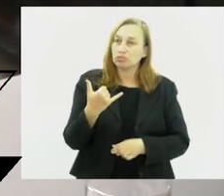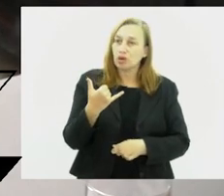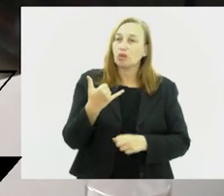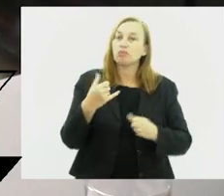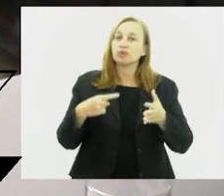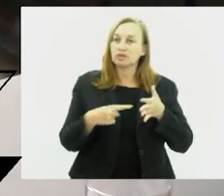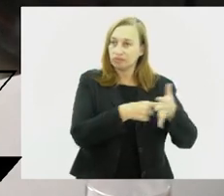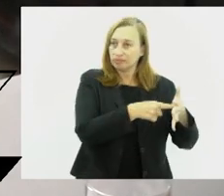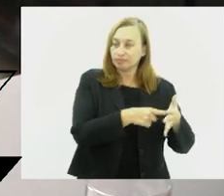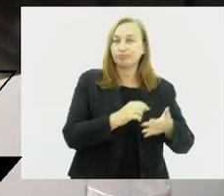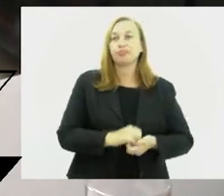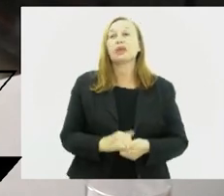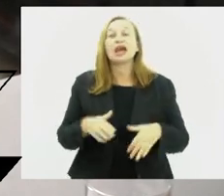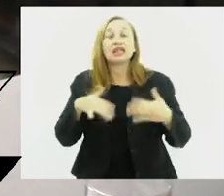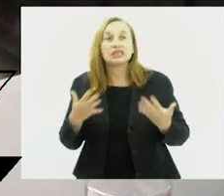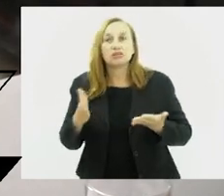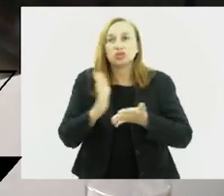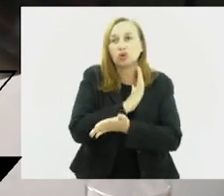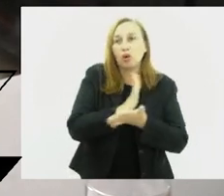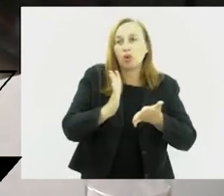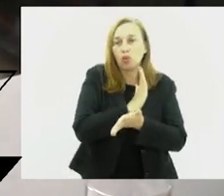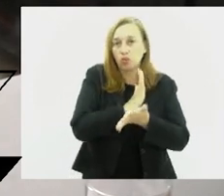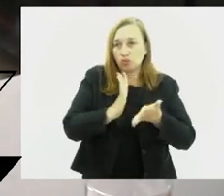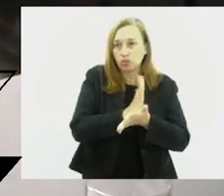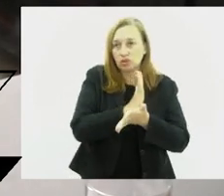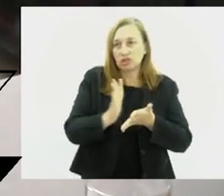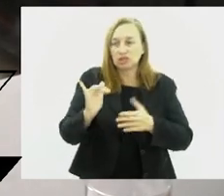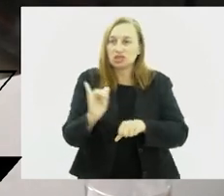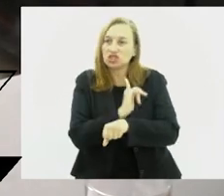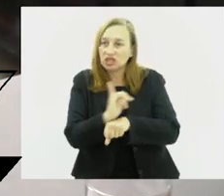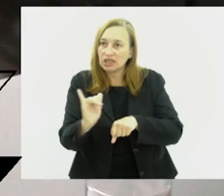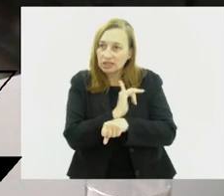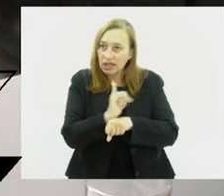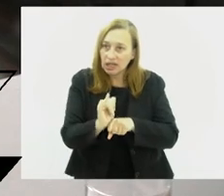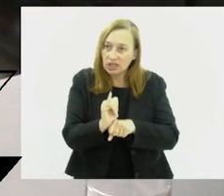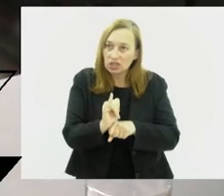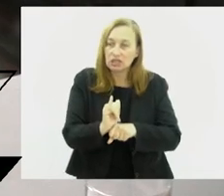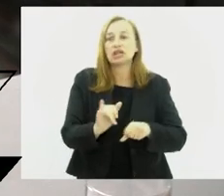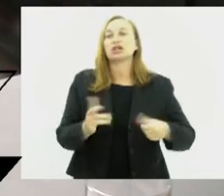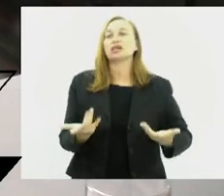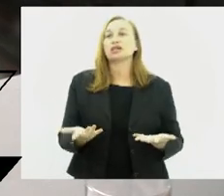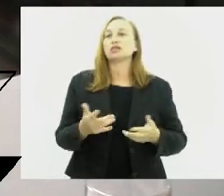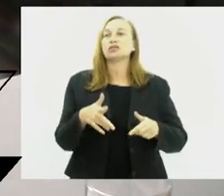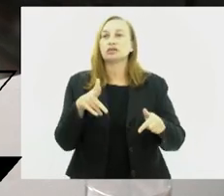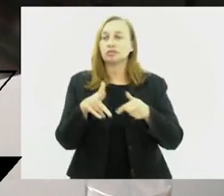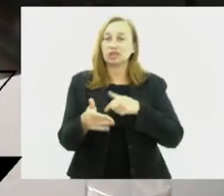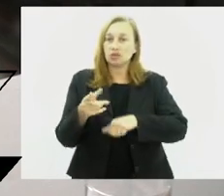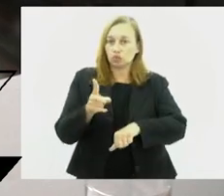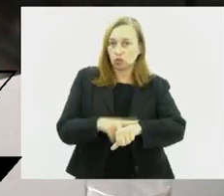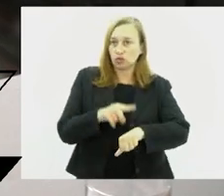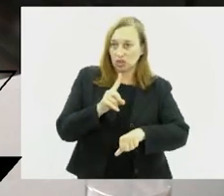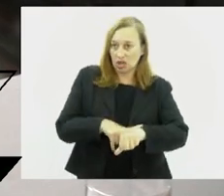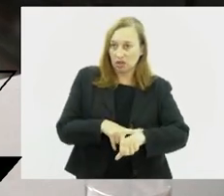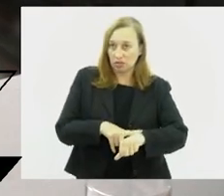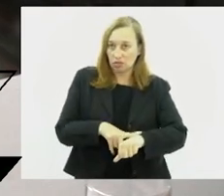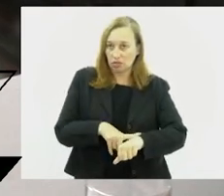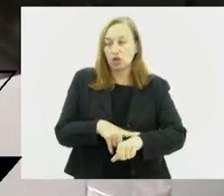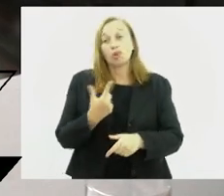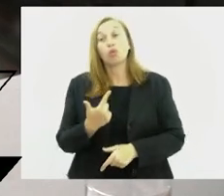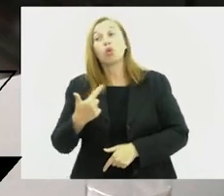denunciar. Então, são algumas linhas gerais que eu vou tentar também, pela limitação do tempo e por